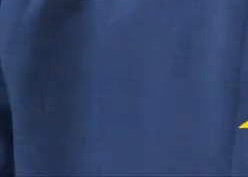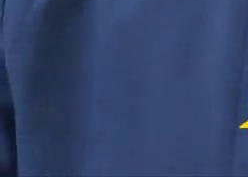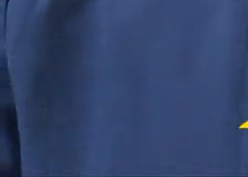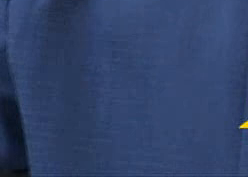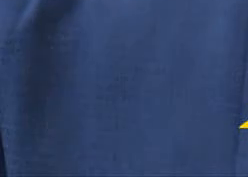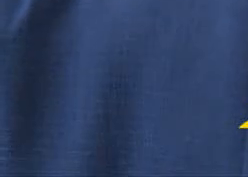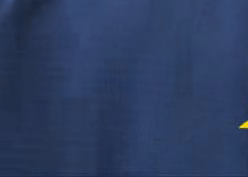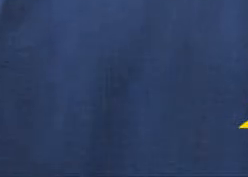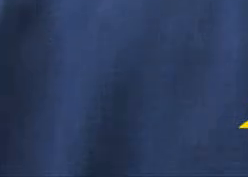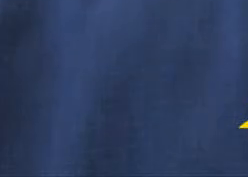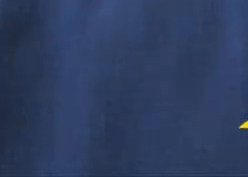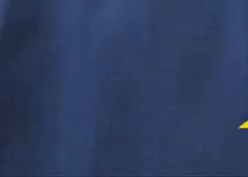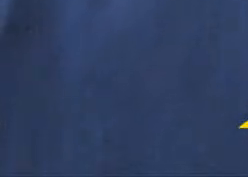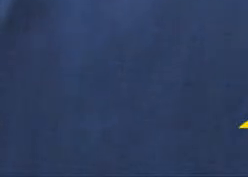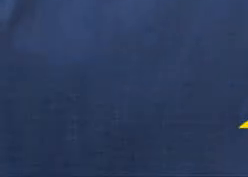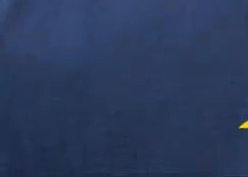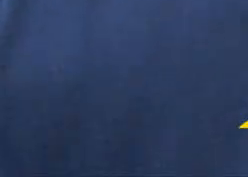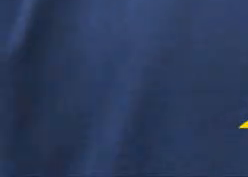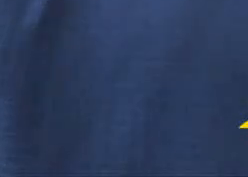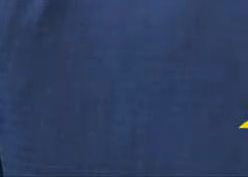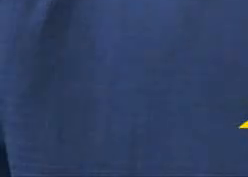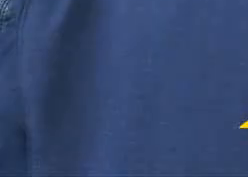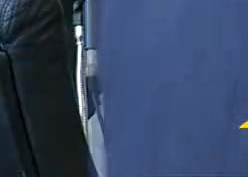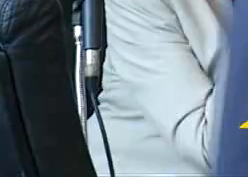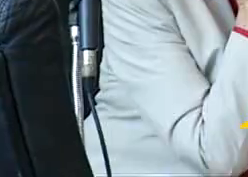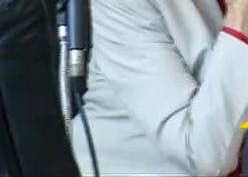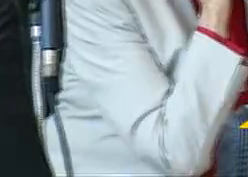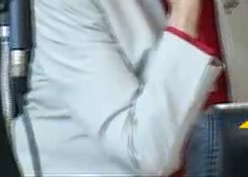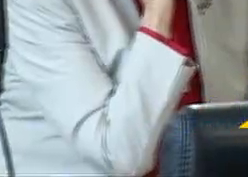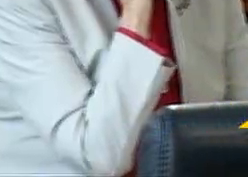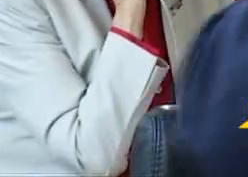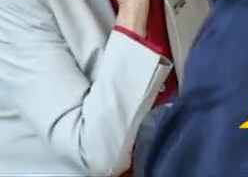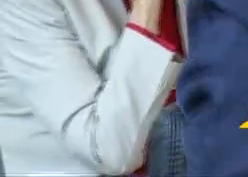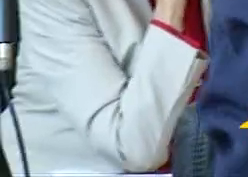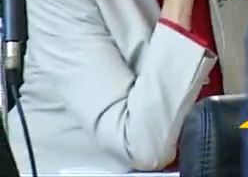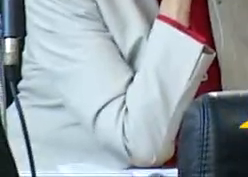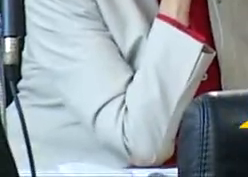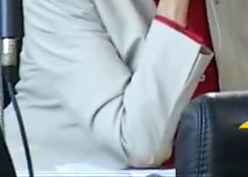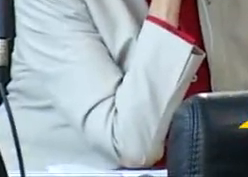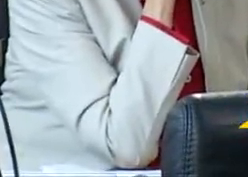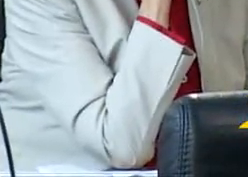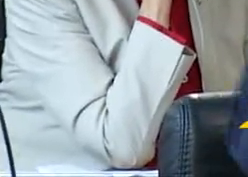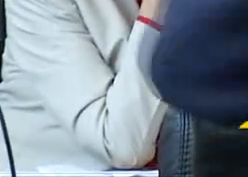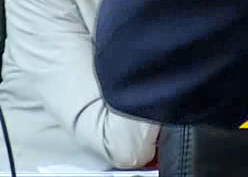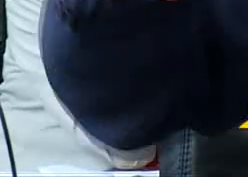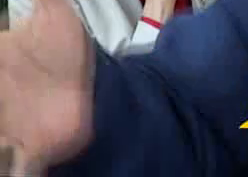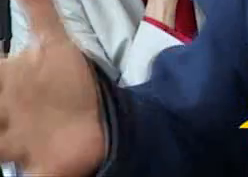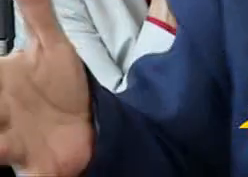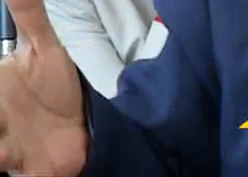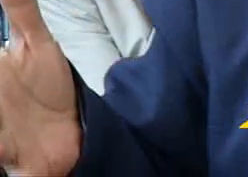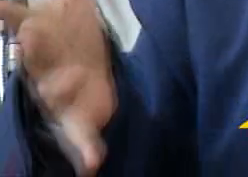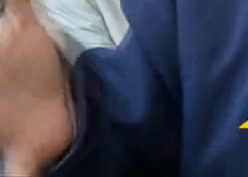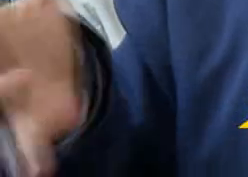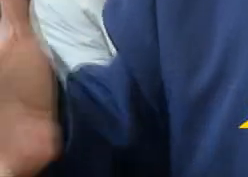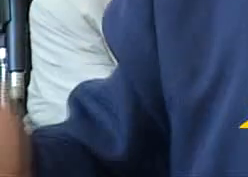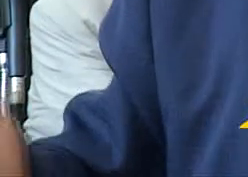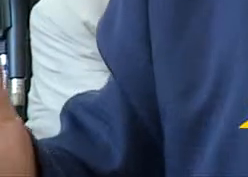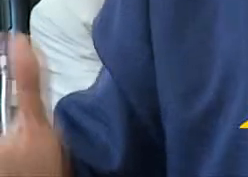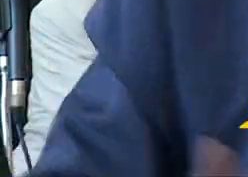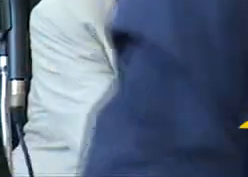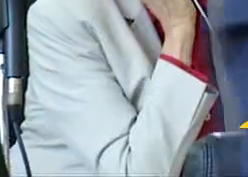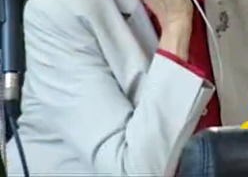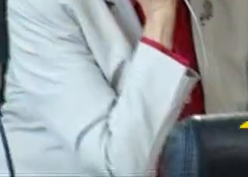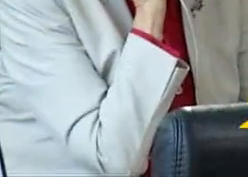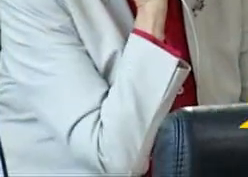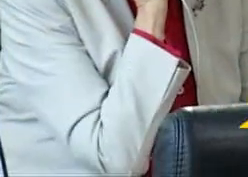Todos os deputados, não estamos falando de um, estamos falando de todos, federal, estadual, tem que olhar mais para a nossa